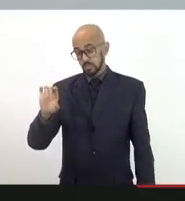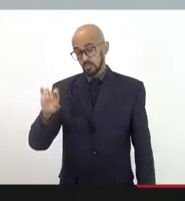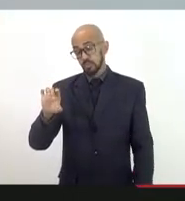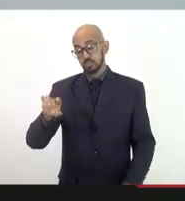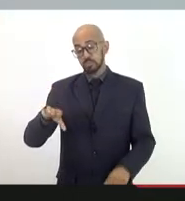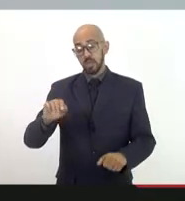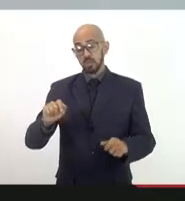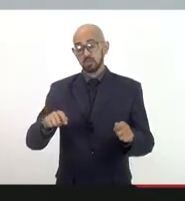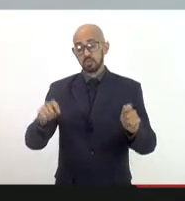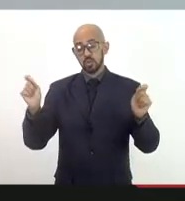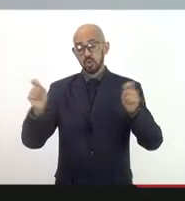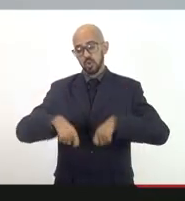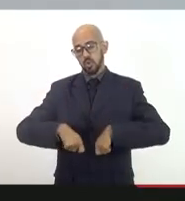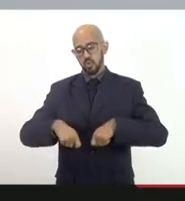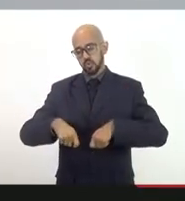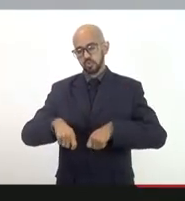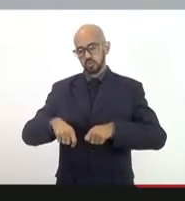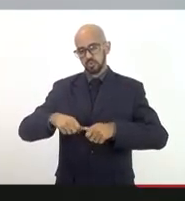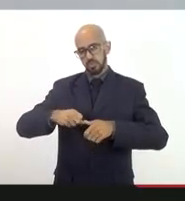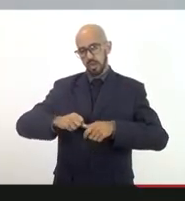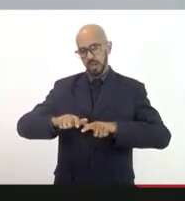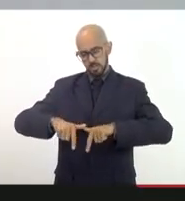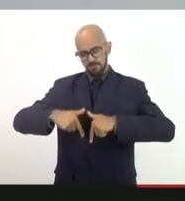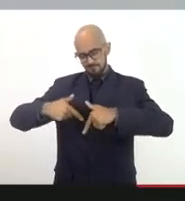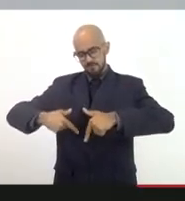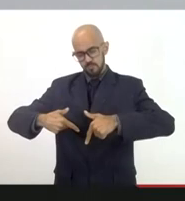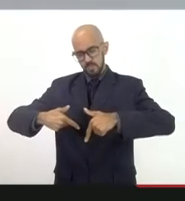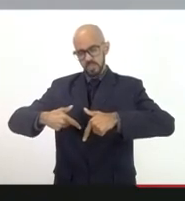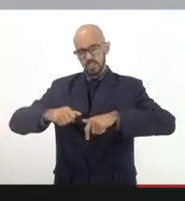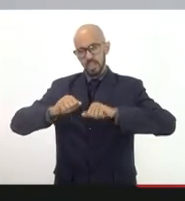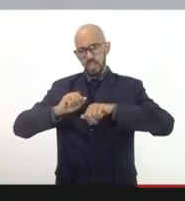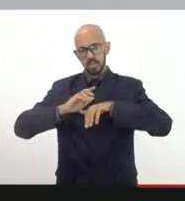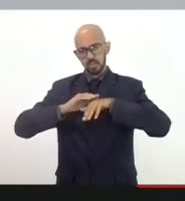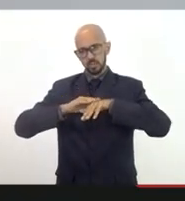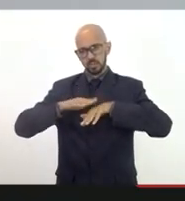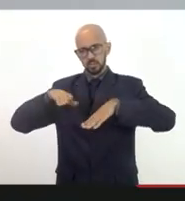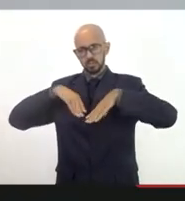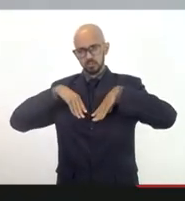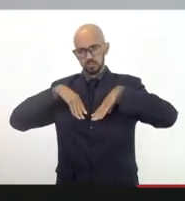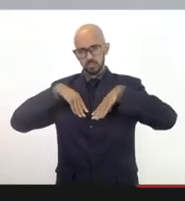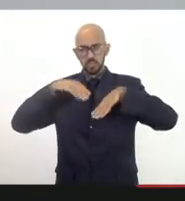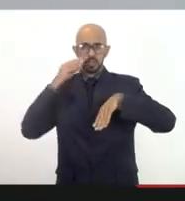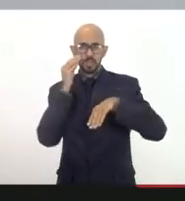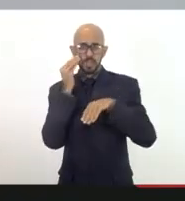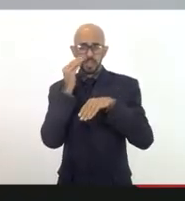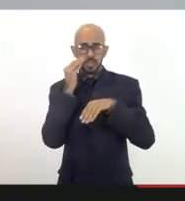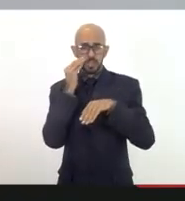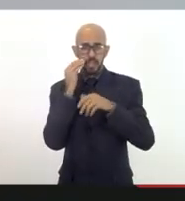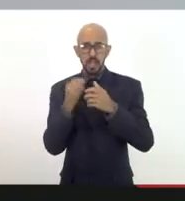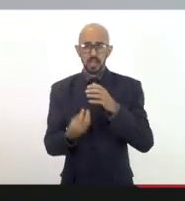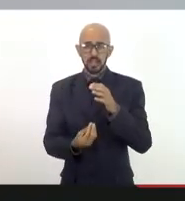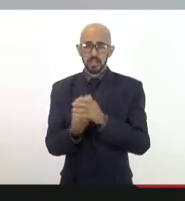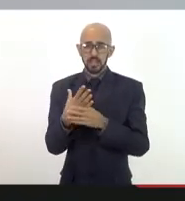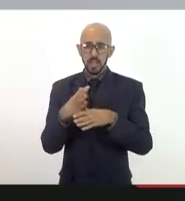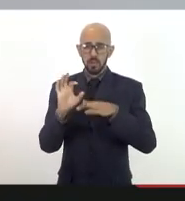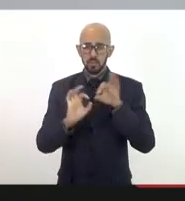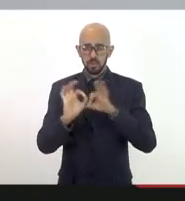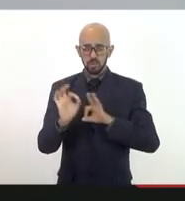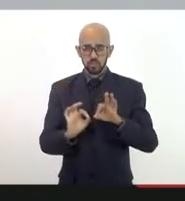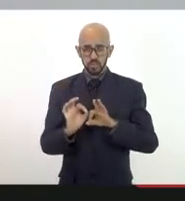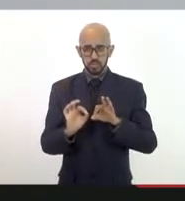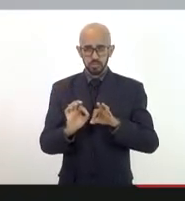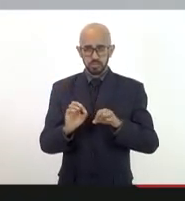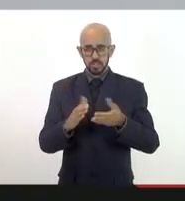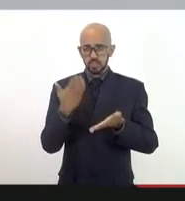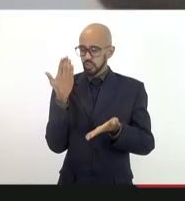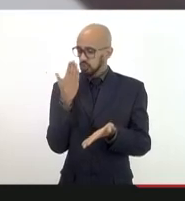investir recursos no enfrentamento à tuberculose e tentar construir um projeto de erradicação dessa doença ao cabo